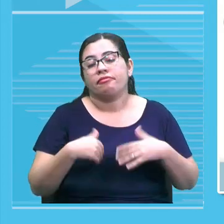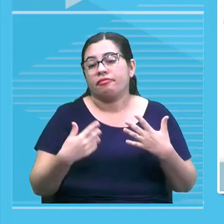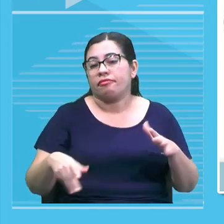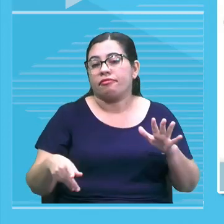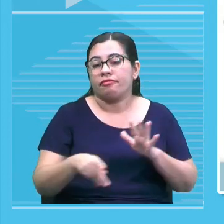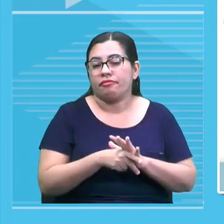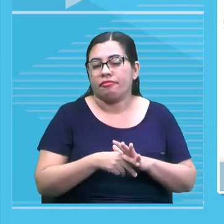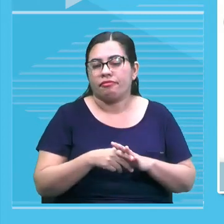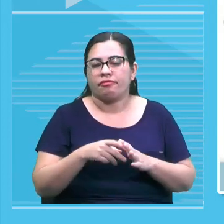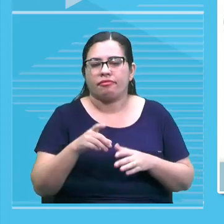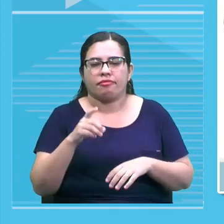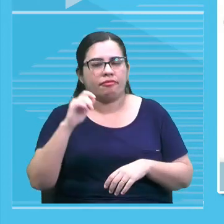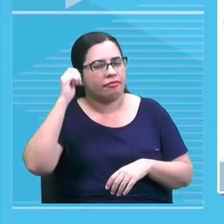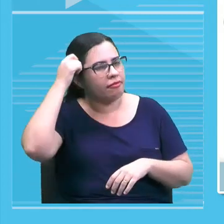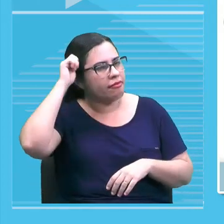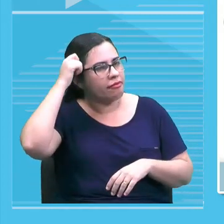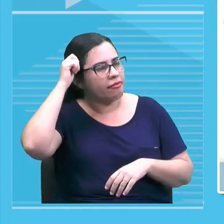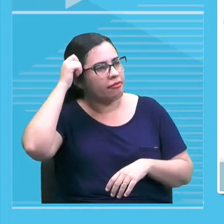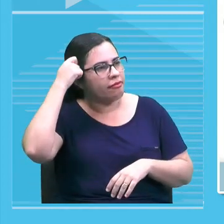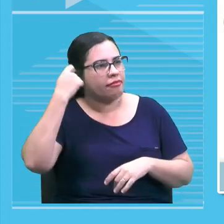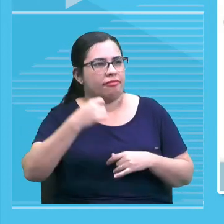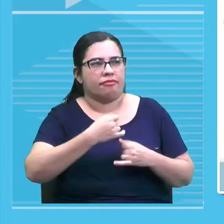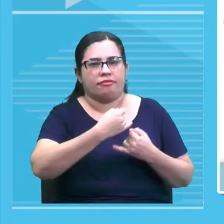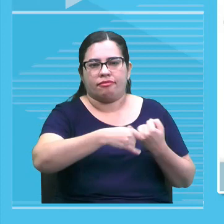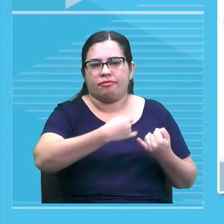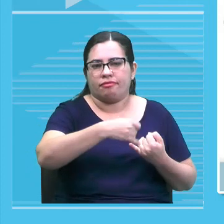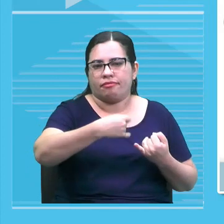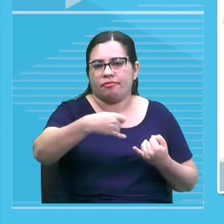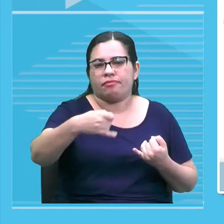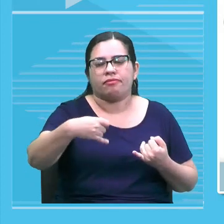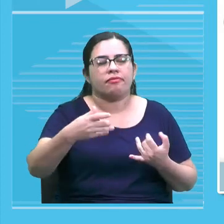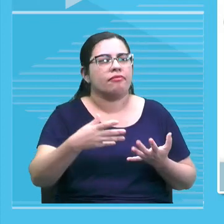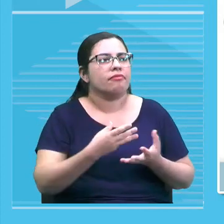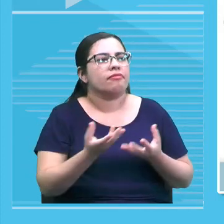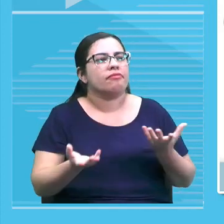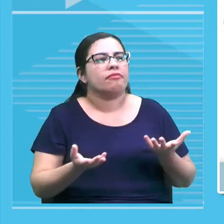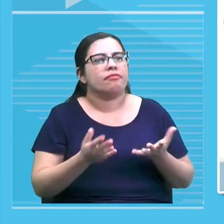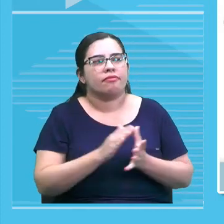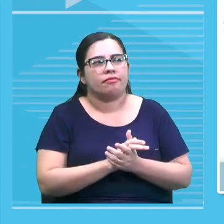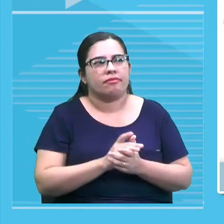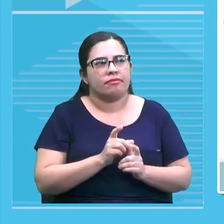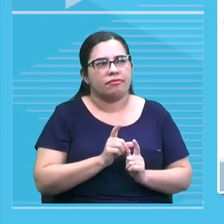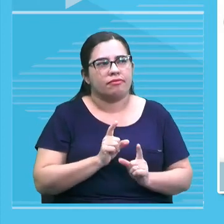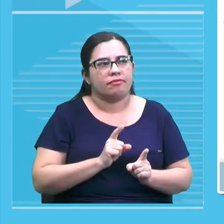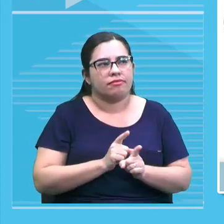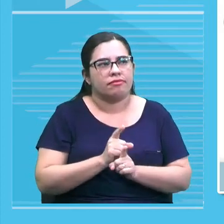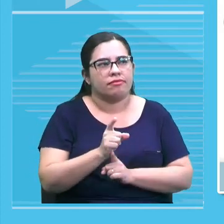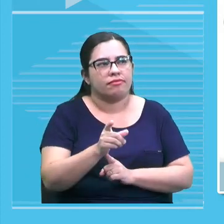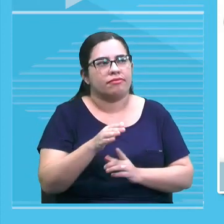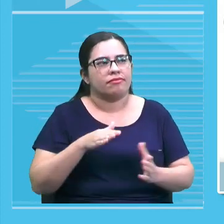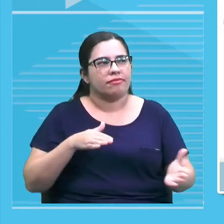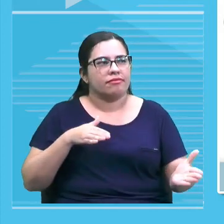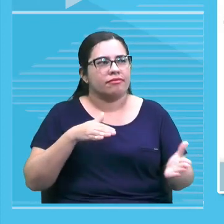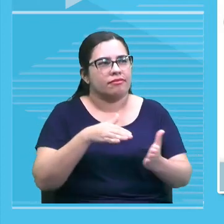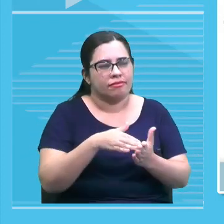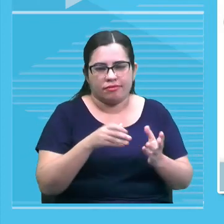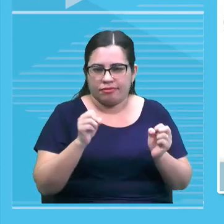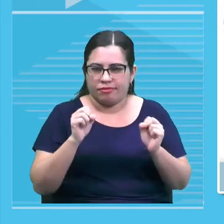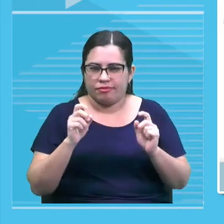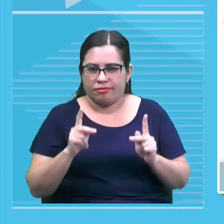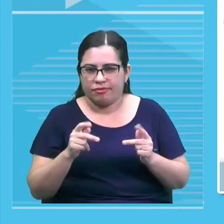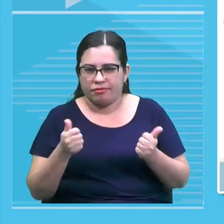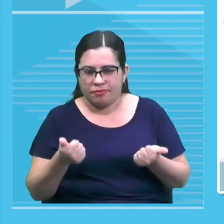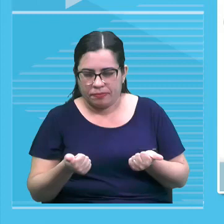mola ou do espiral do caderno vai se deslocar até acabar o espiral